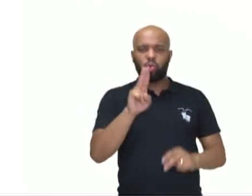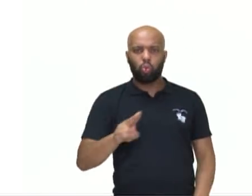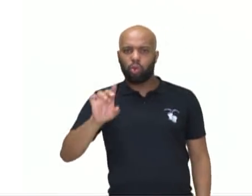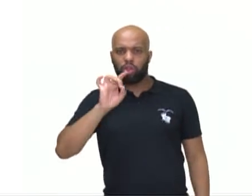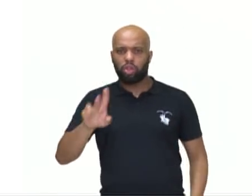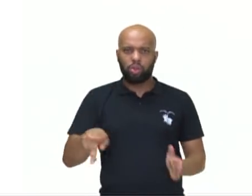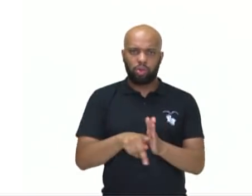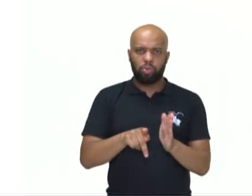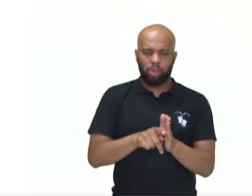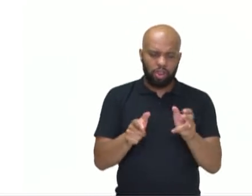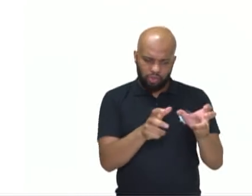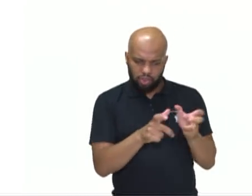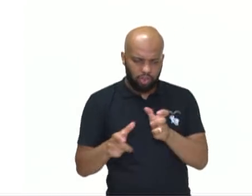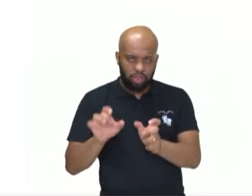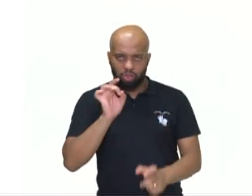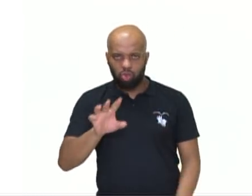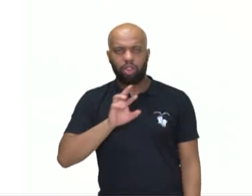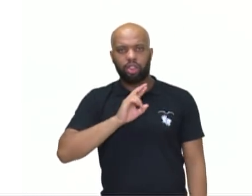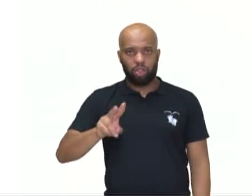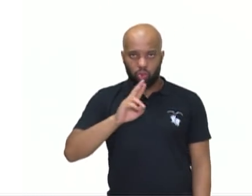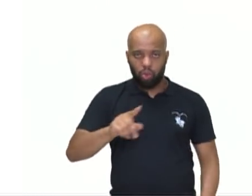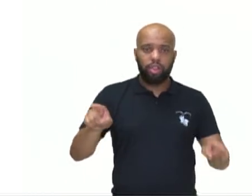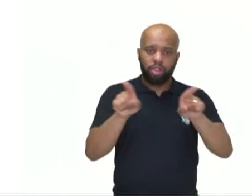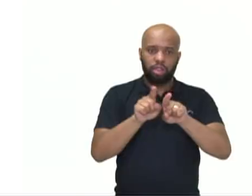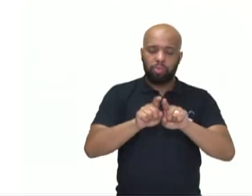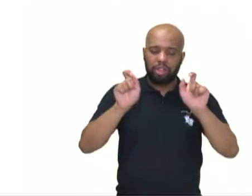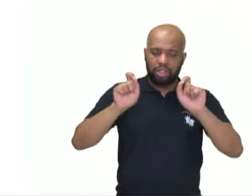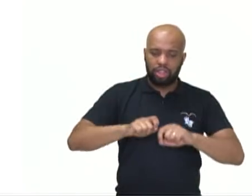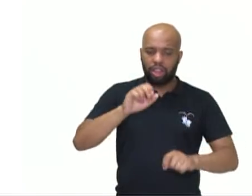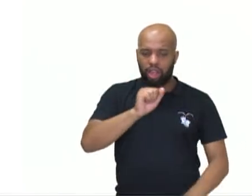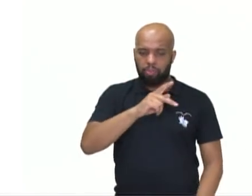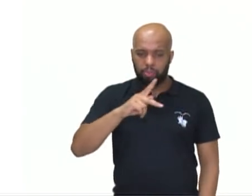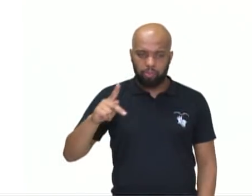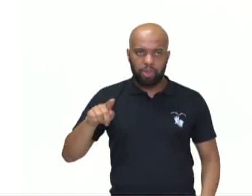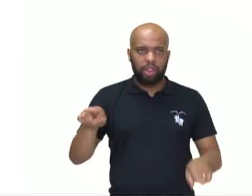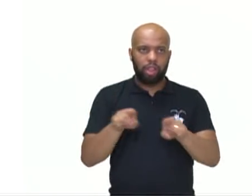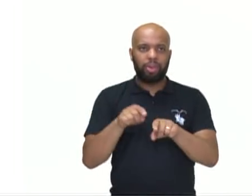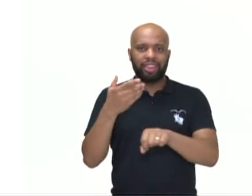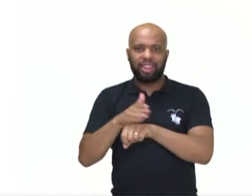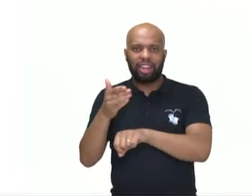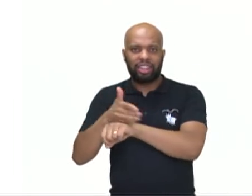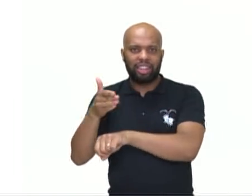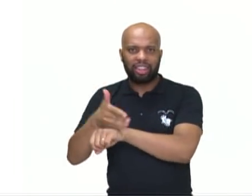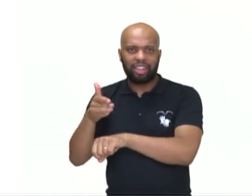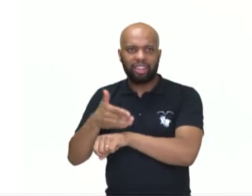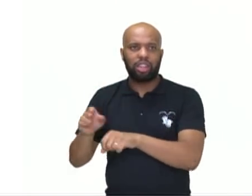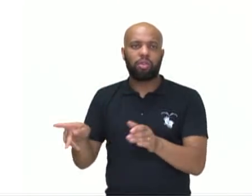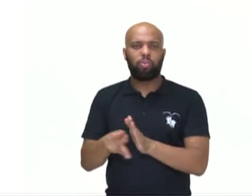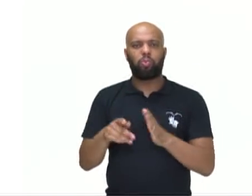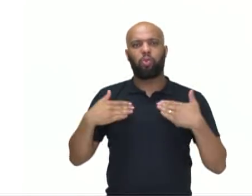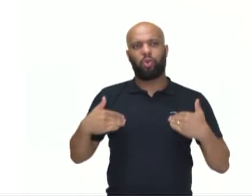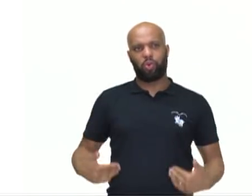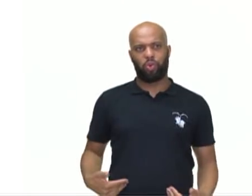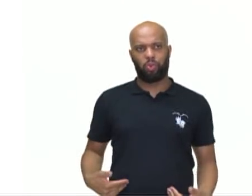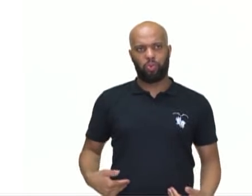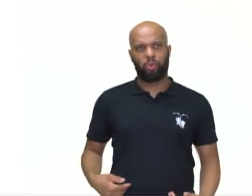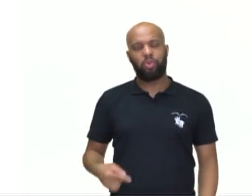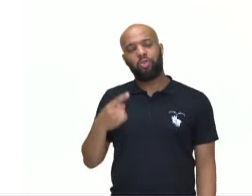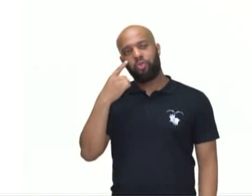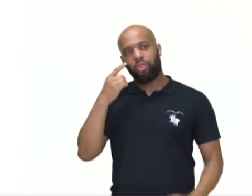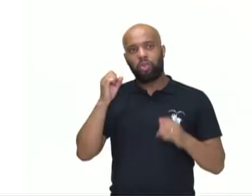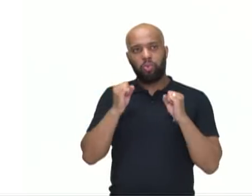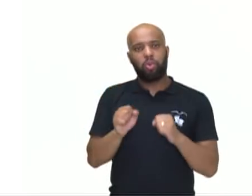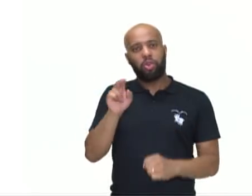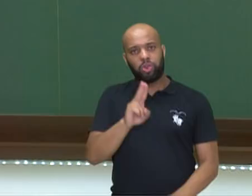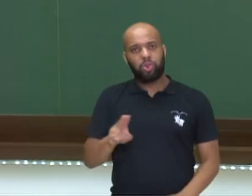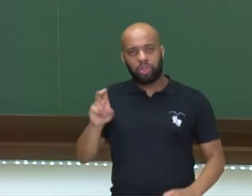para games, mas também para aplicativos de treino físico. Olha que interessante, né? A gente pode usar, sim,